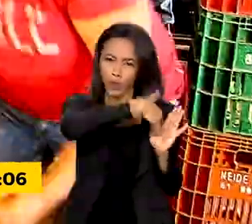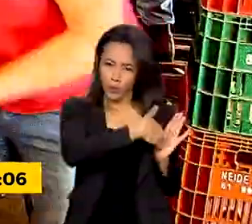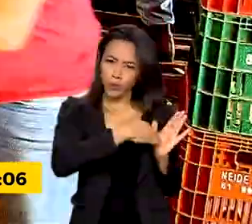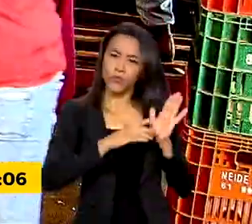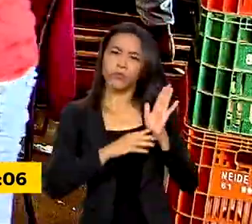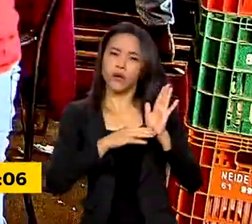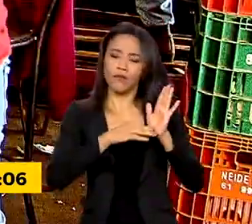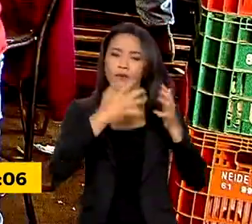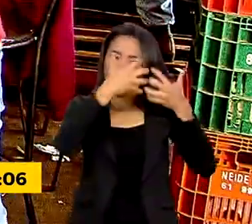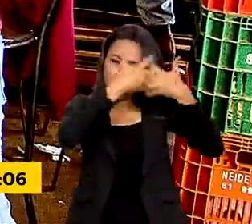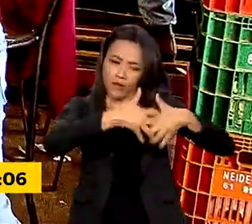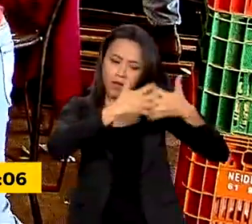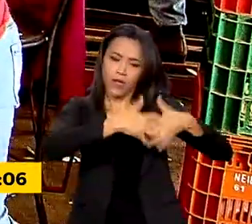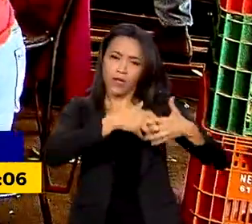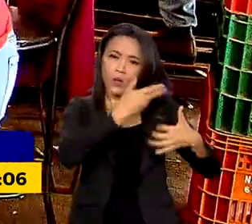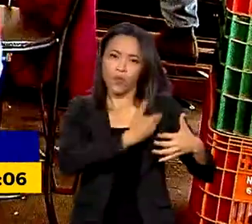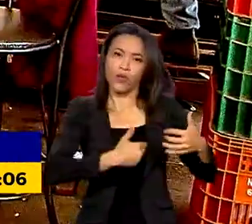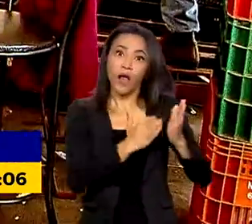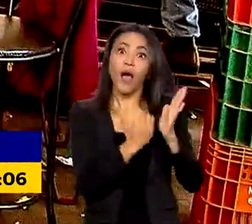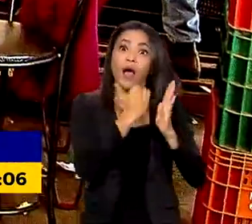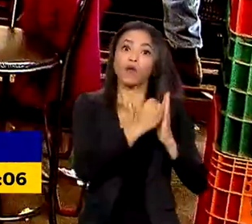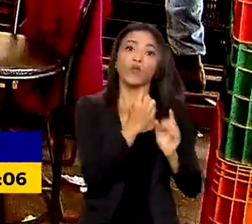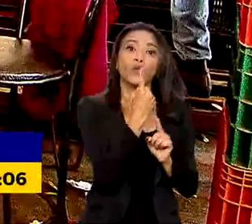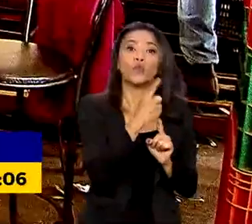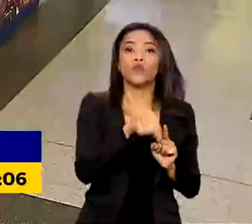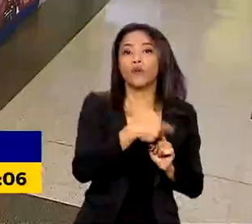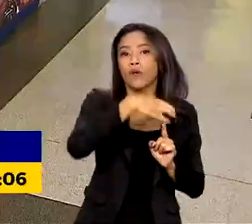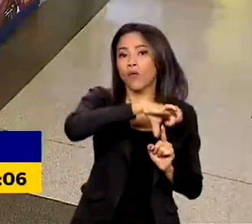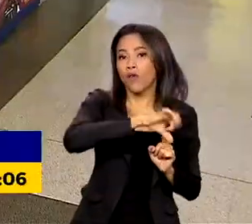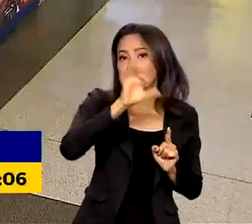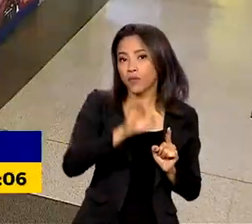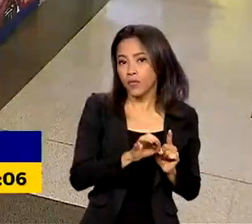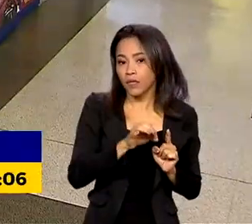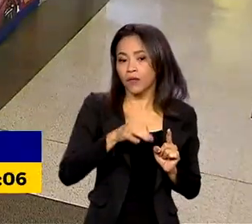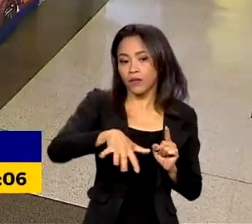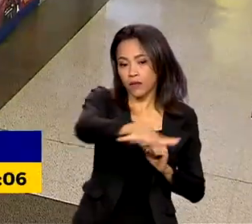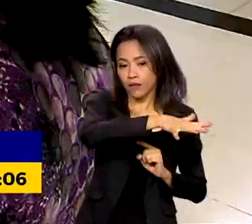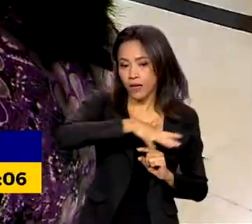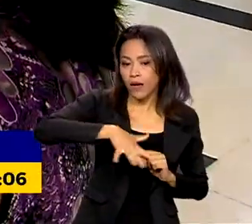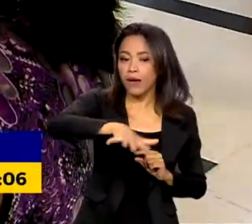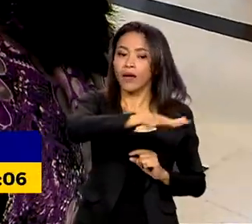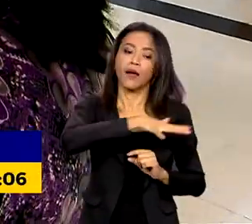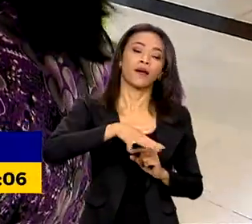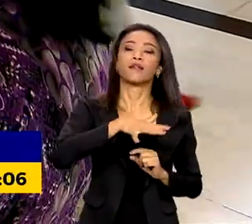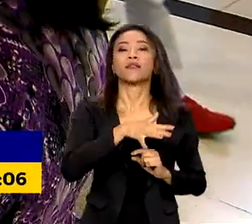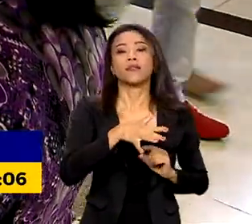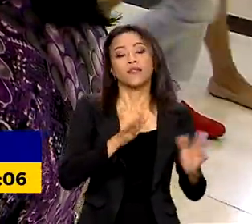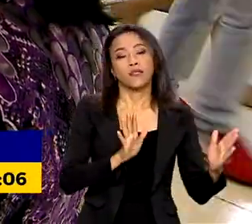governo estimava alta de 1,9% para a atividade econômica em